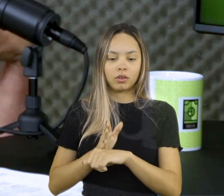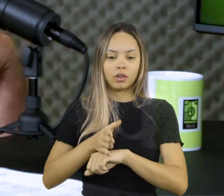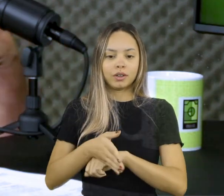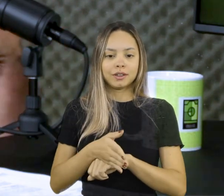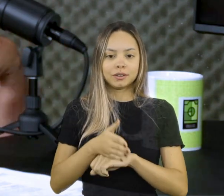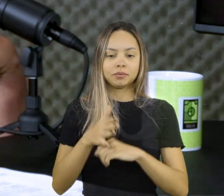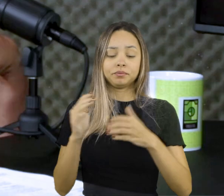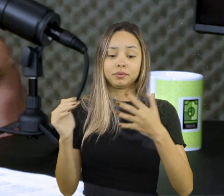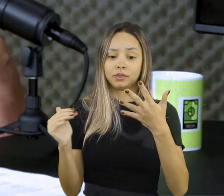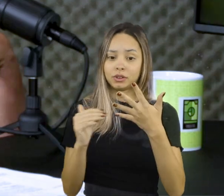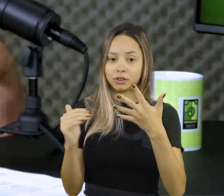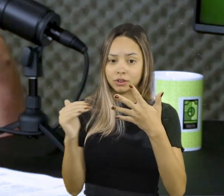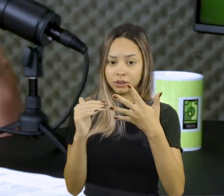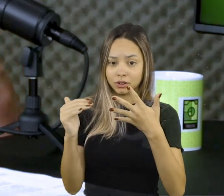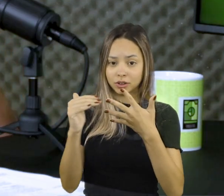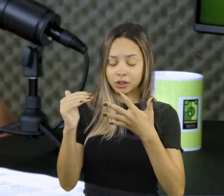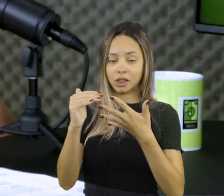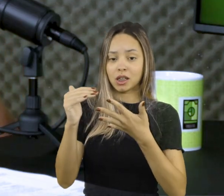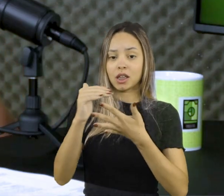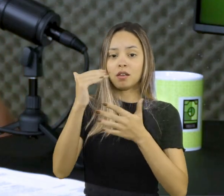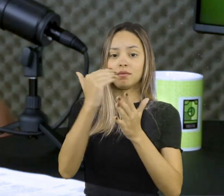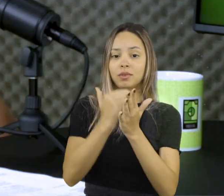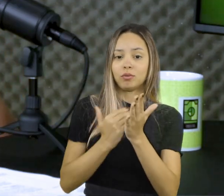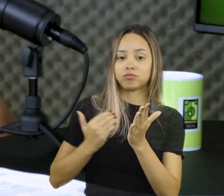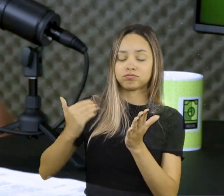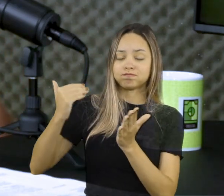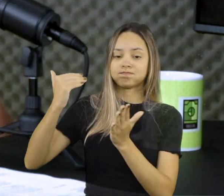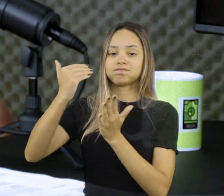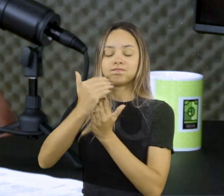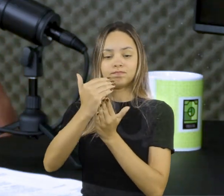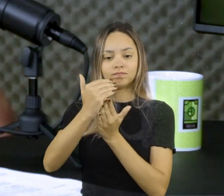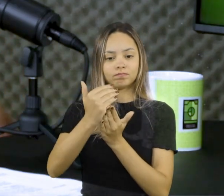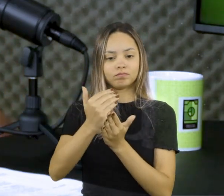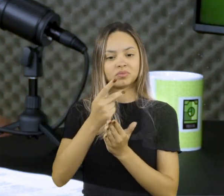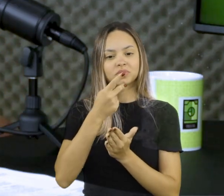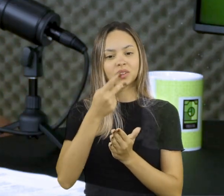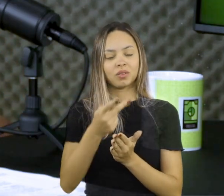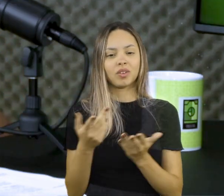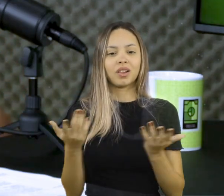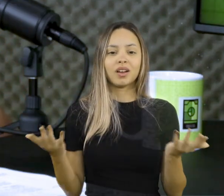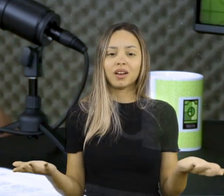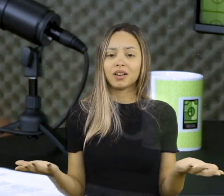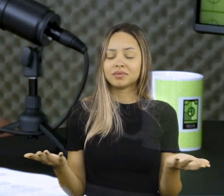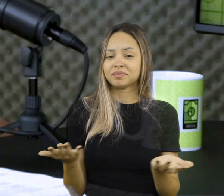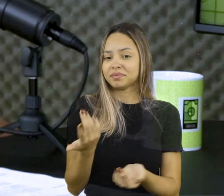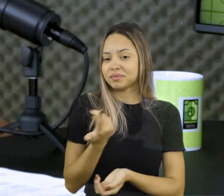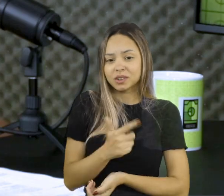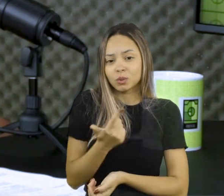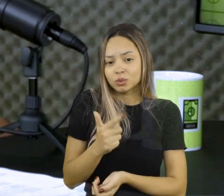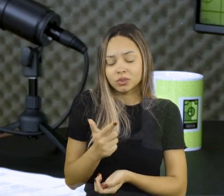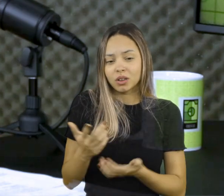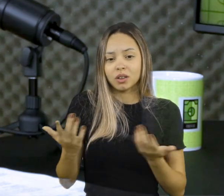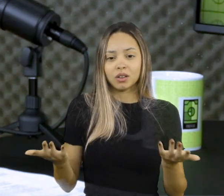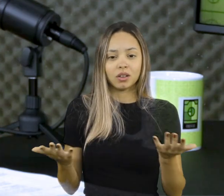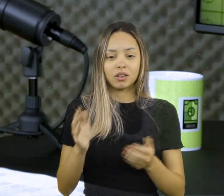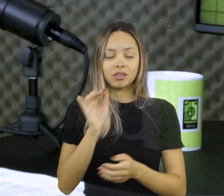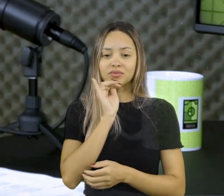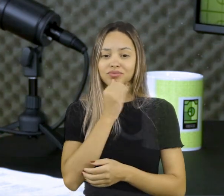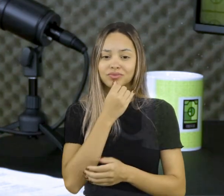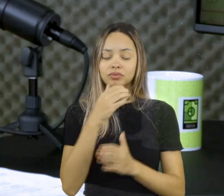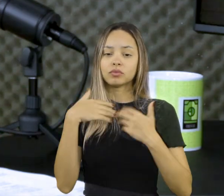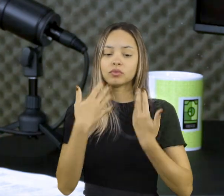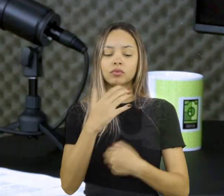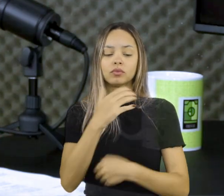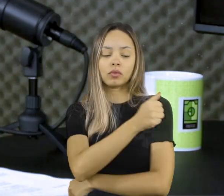tem vários braços aí para alcançar, e aí diz assim, não tem, não, aqui não tem. Então, esse aluno